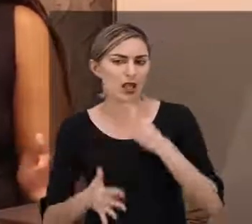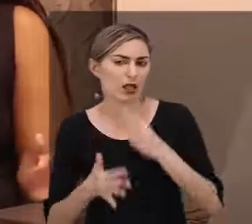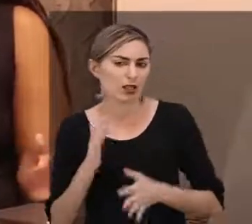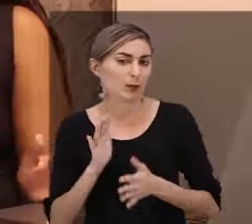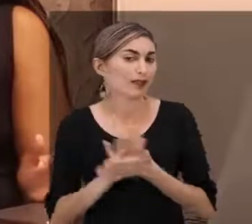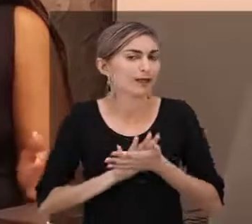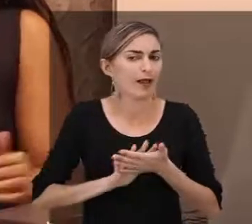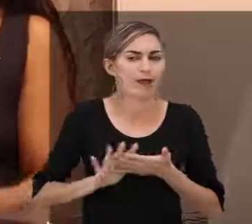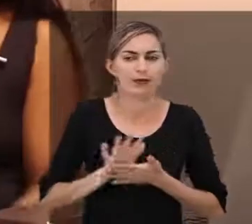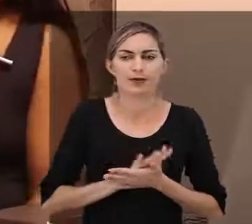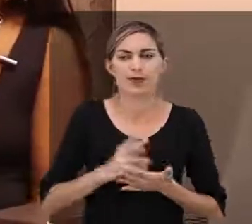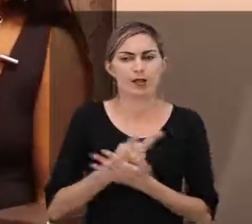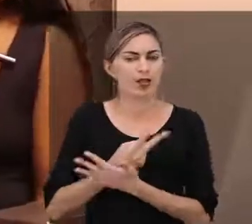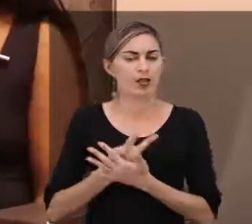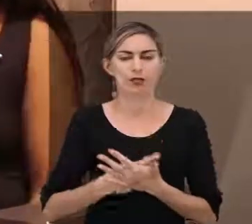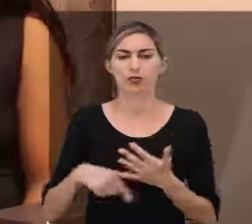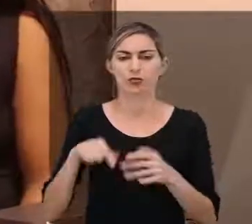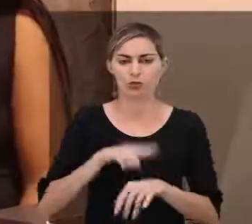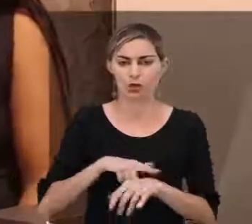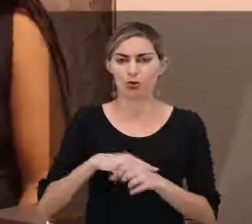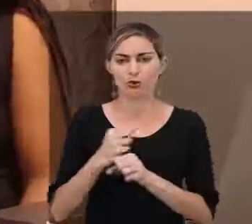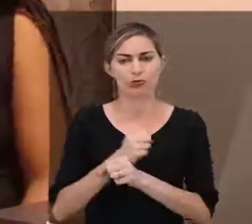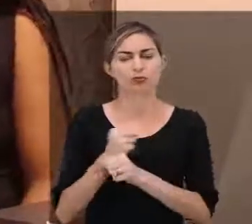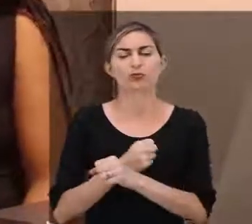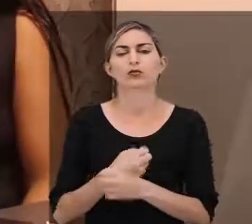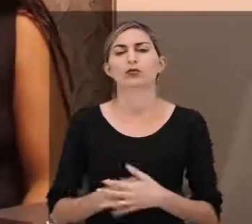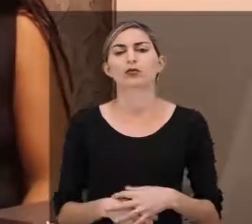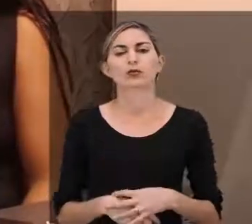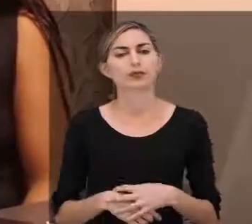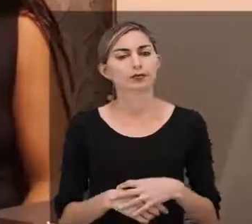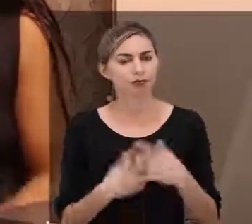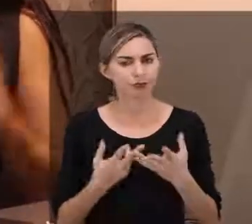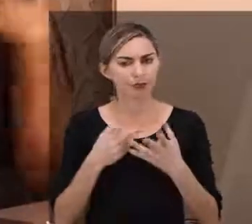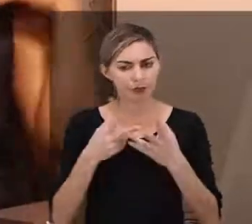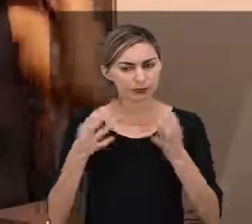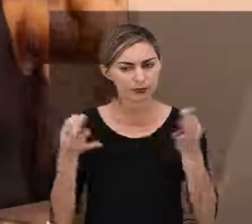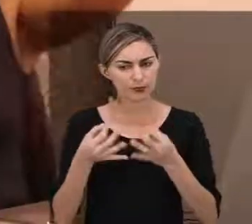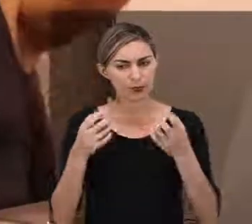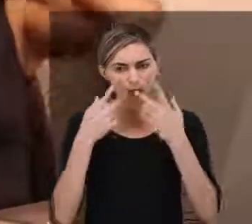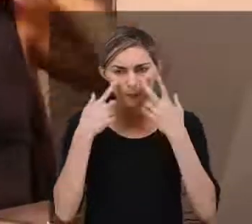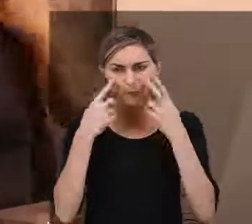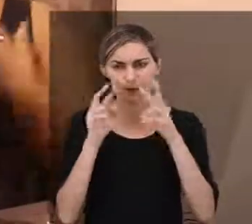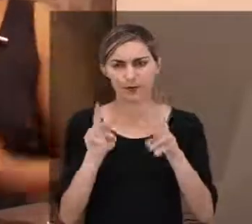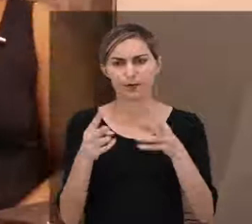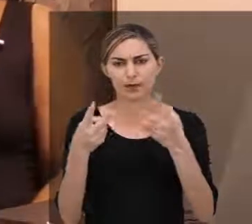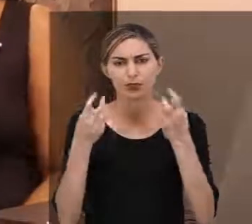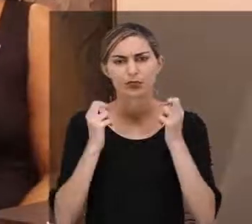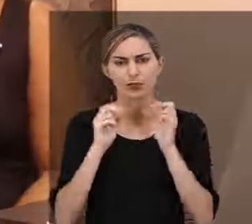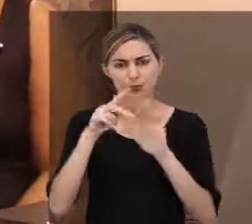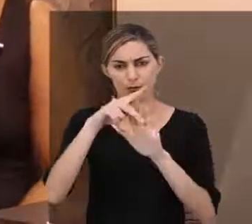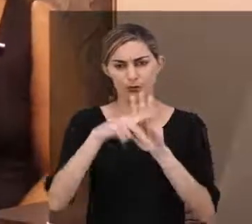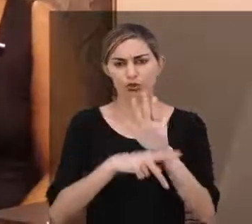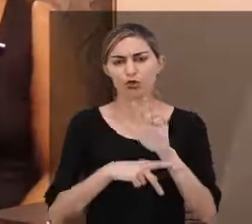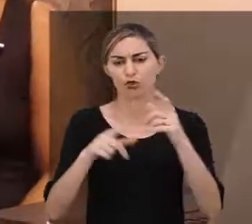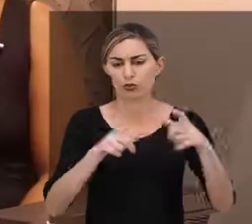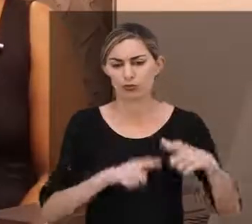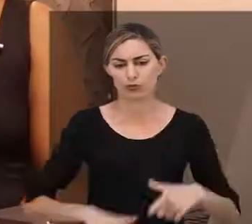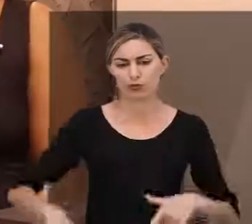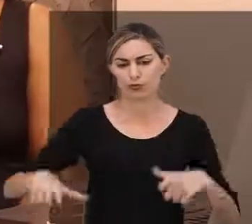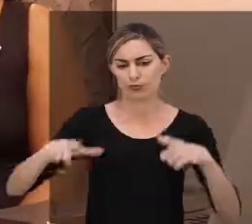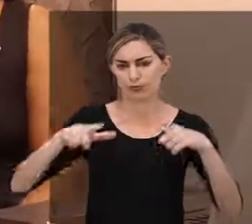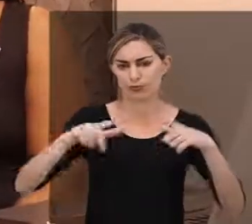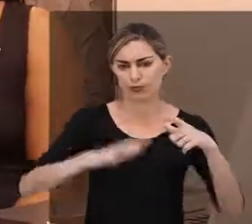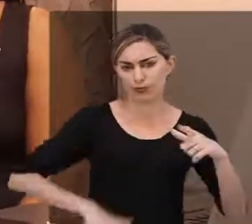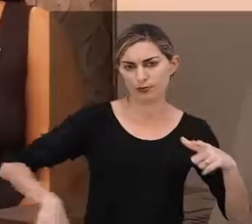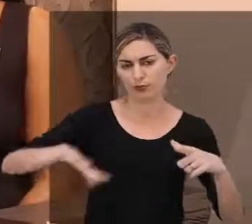hora da obra. Perfeito. Então, o que é que a gente observa? O projeto de ambientação, por sua natureza, é um